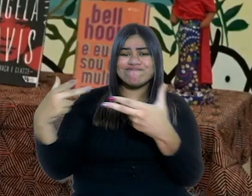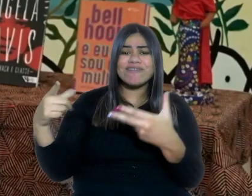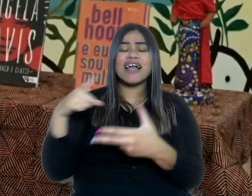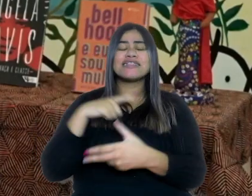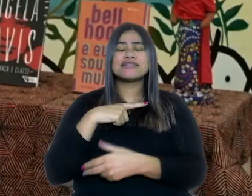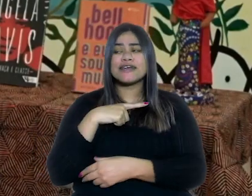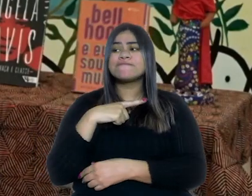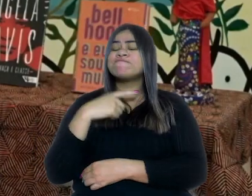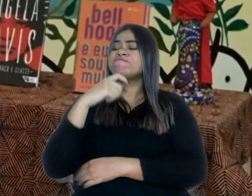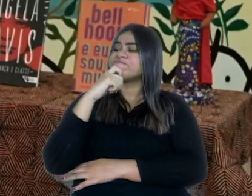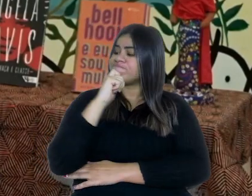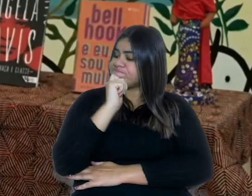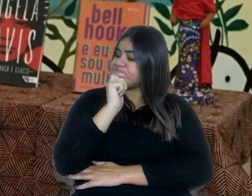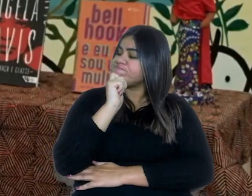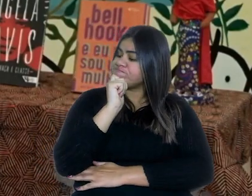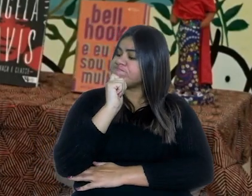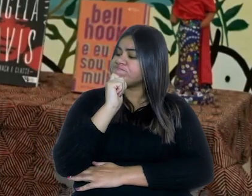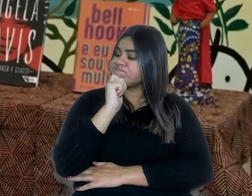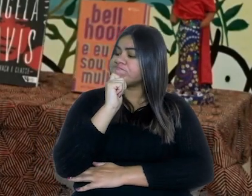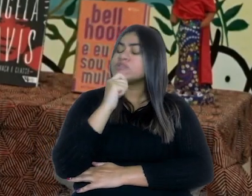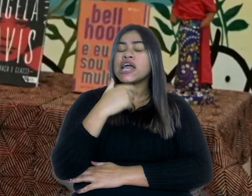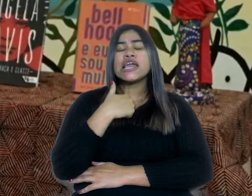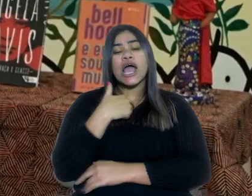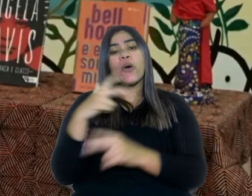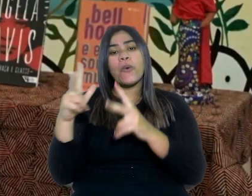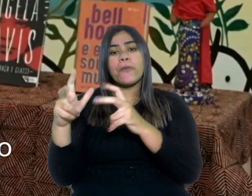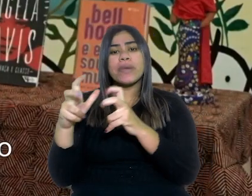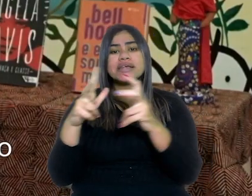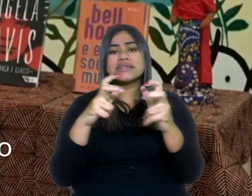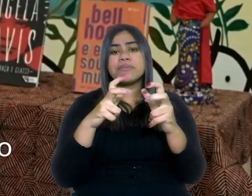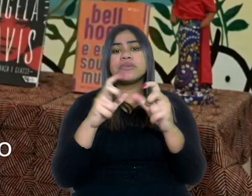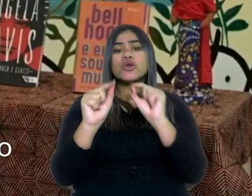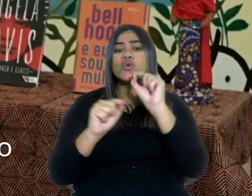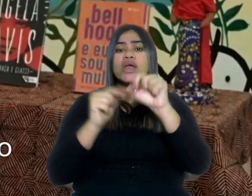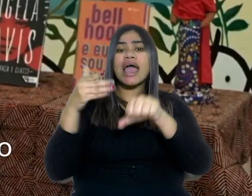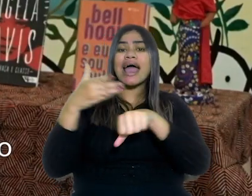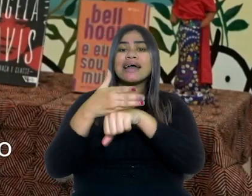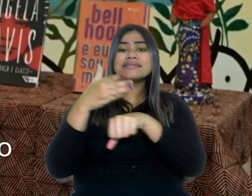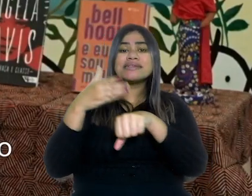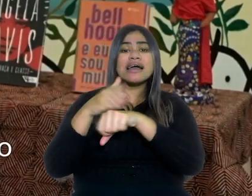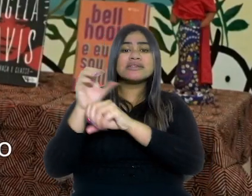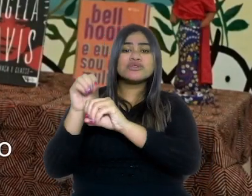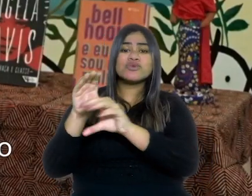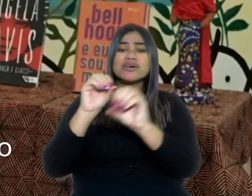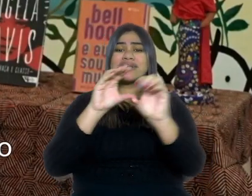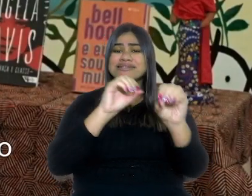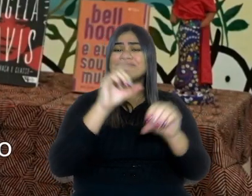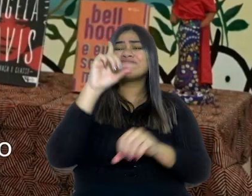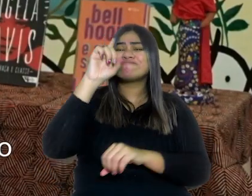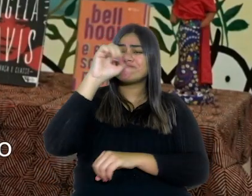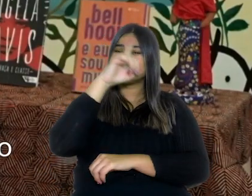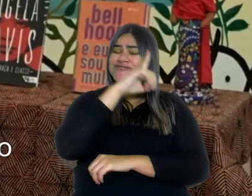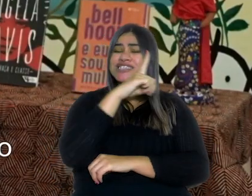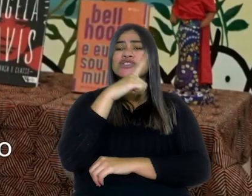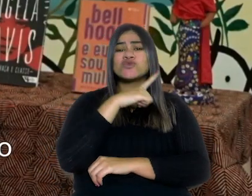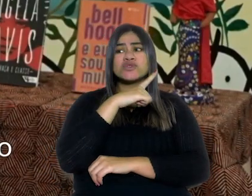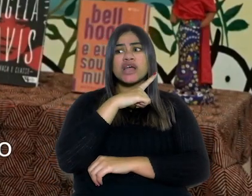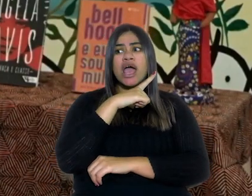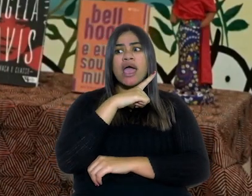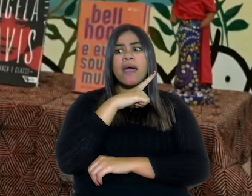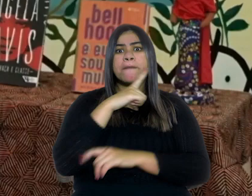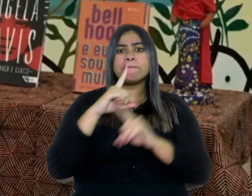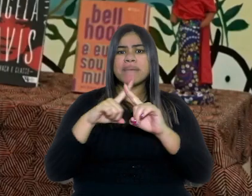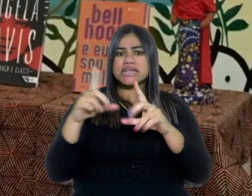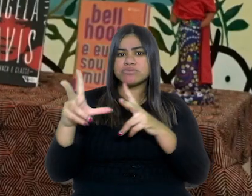exatamente por conta dessas dificuldades, né? Eu percebi essa dificuldade desse acesso à